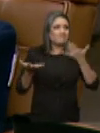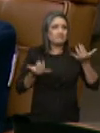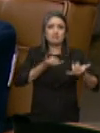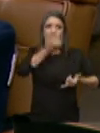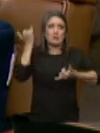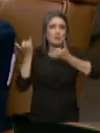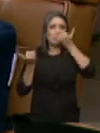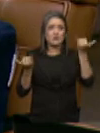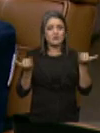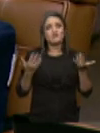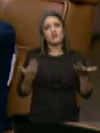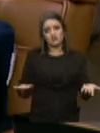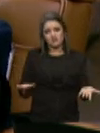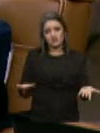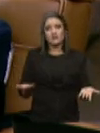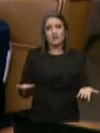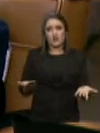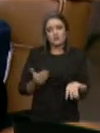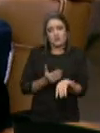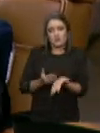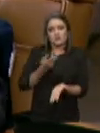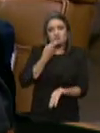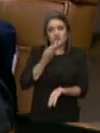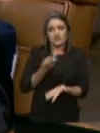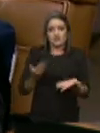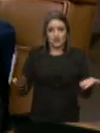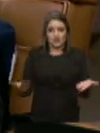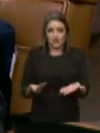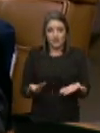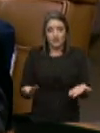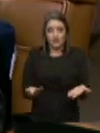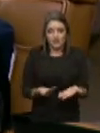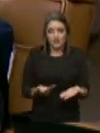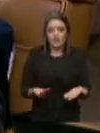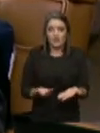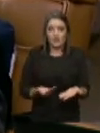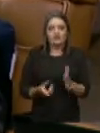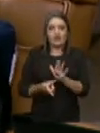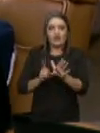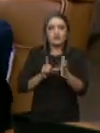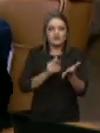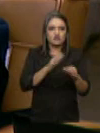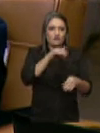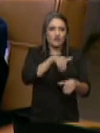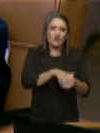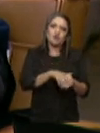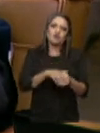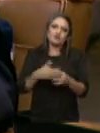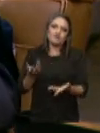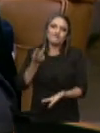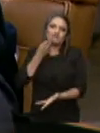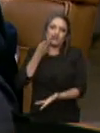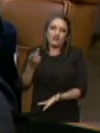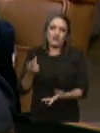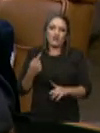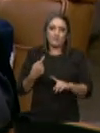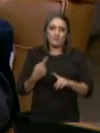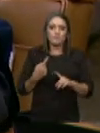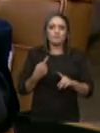a minha primeira manifestação, senhora presidente, antes de iniciar o meu brevíssimo voto, porque